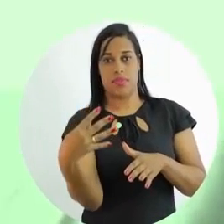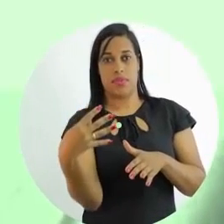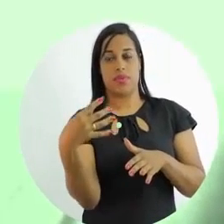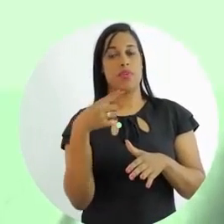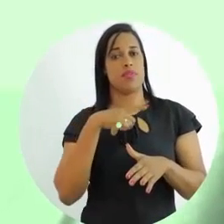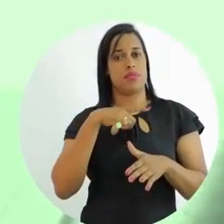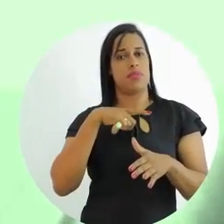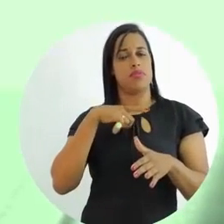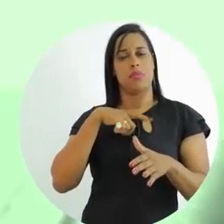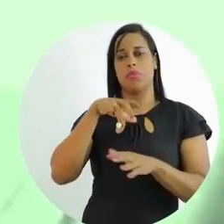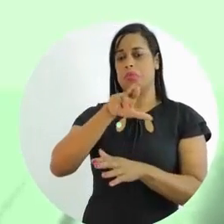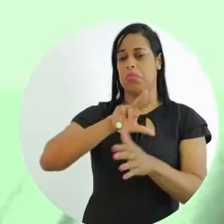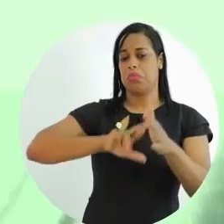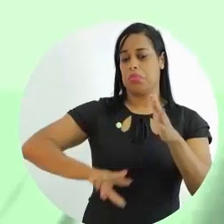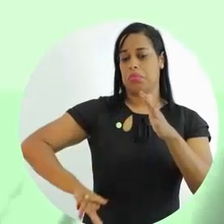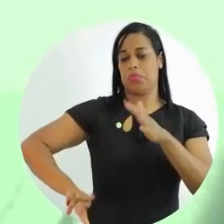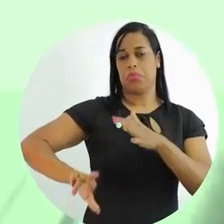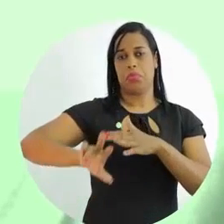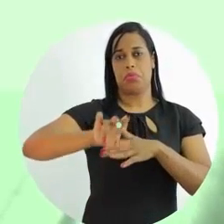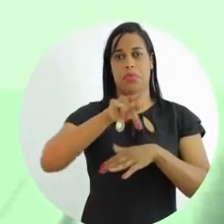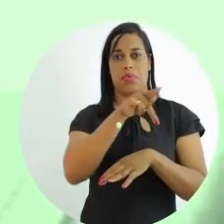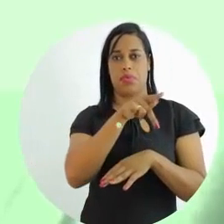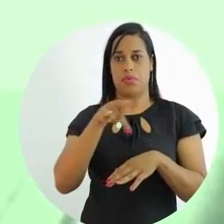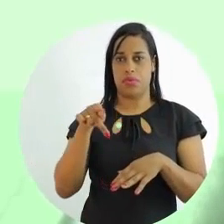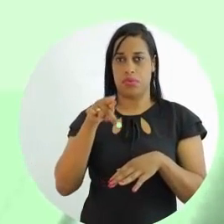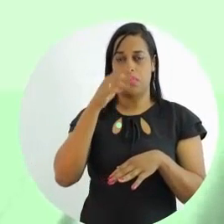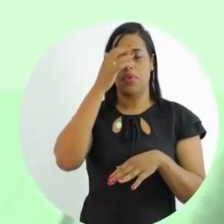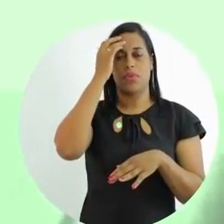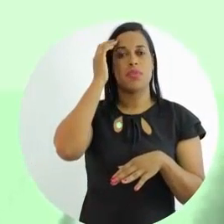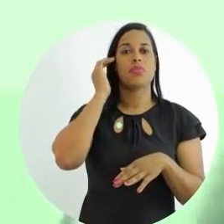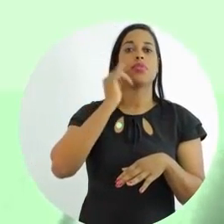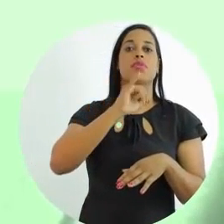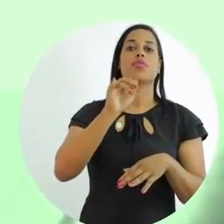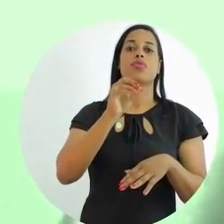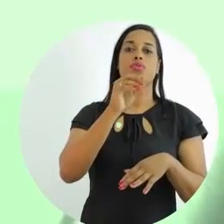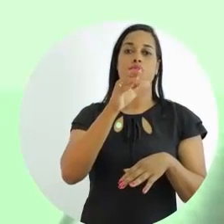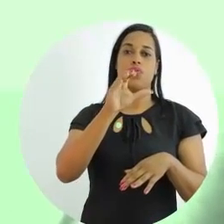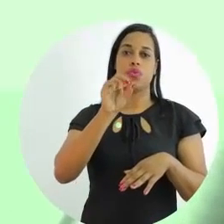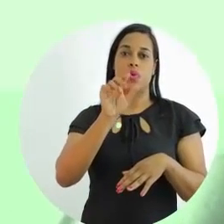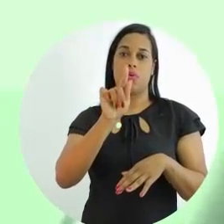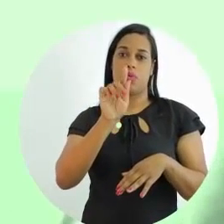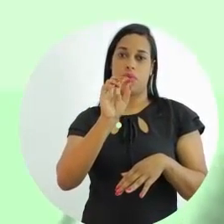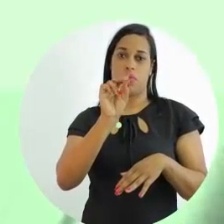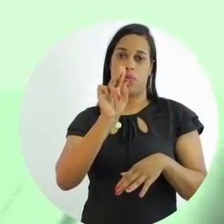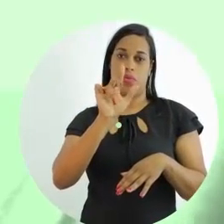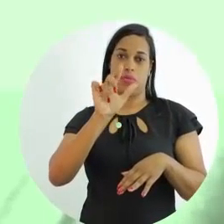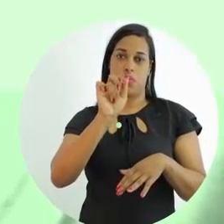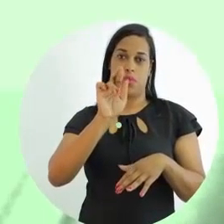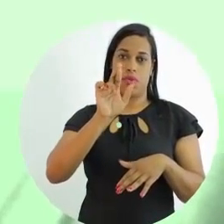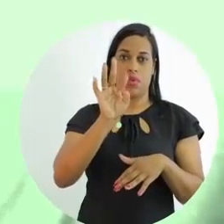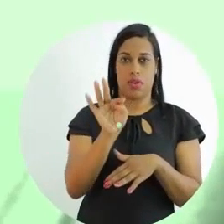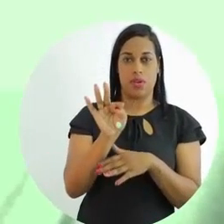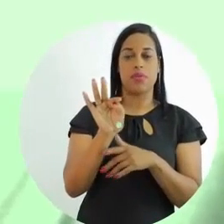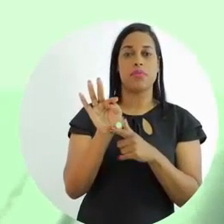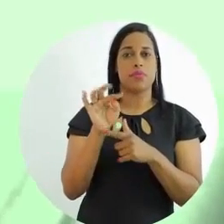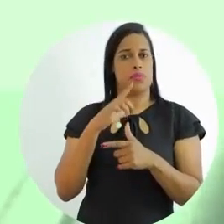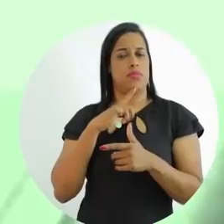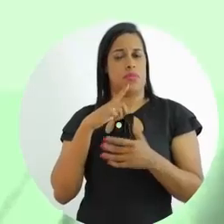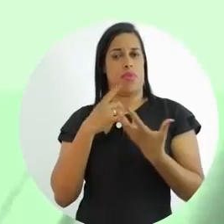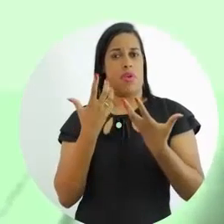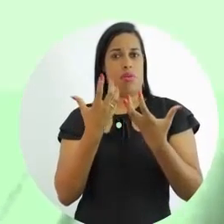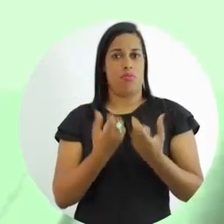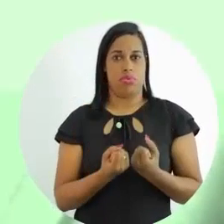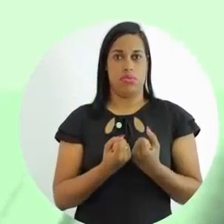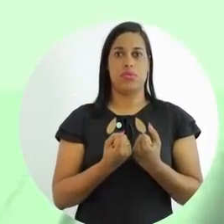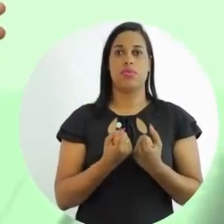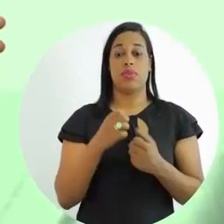1964, nós temos outros presidentes, e entre eles João Goulart, que tinha alguma afinidade